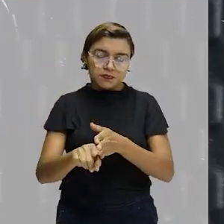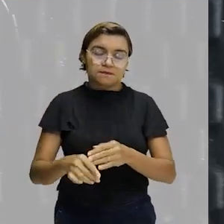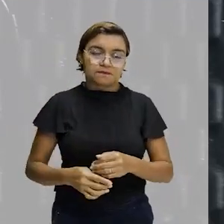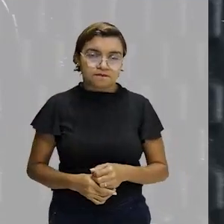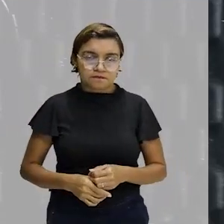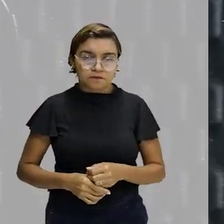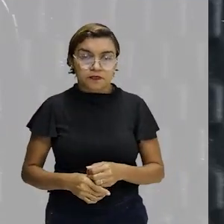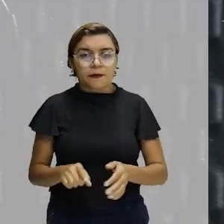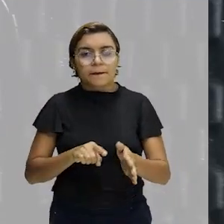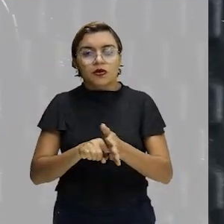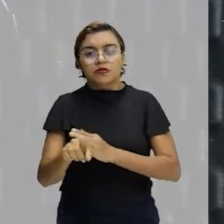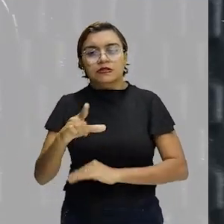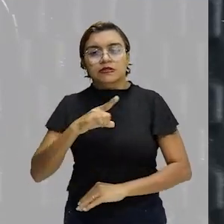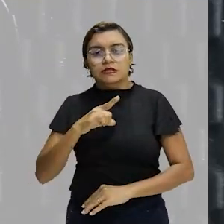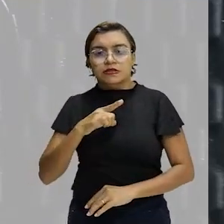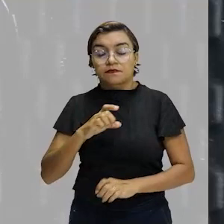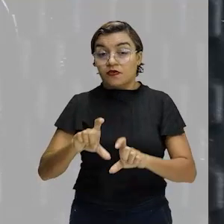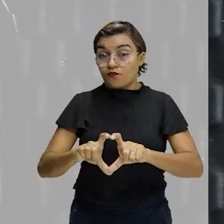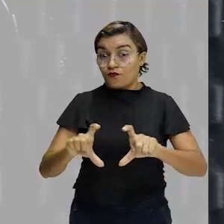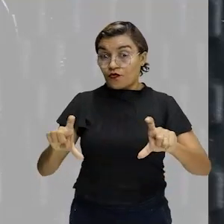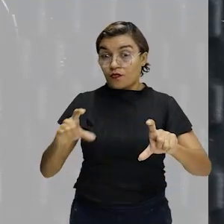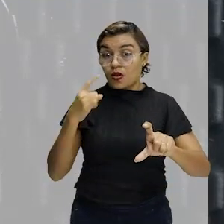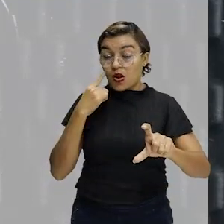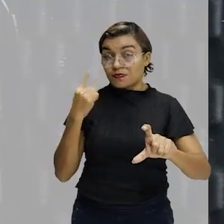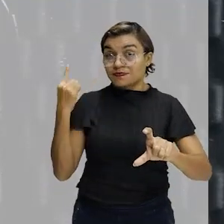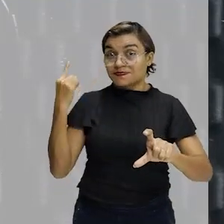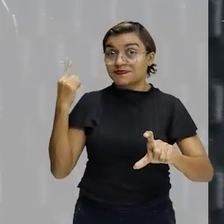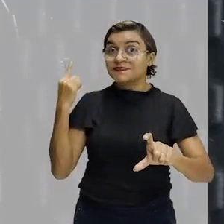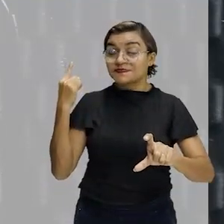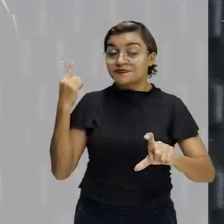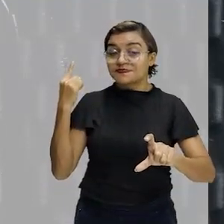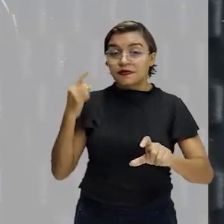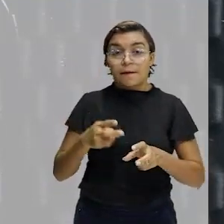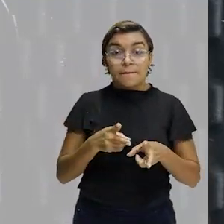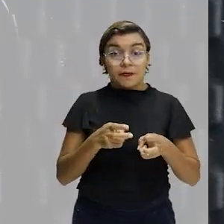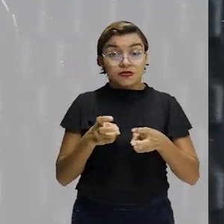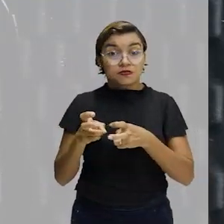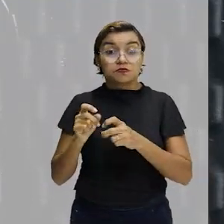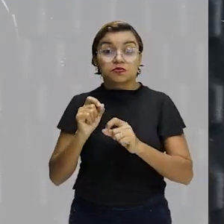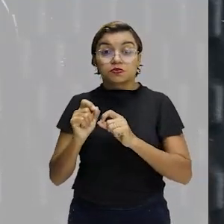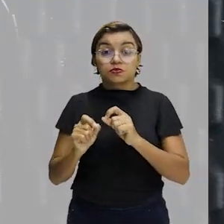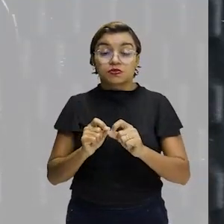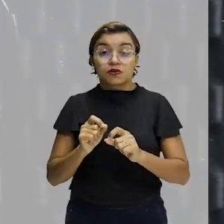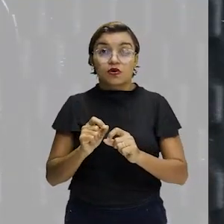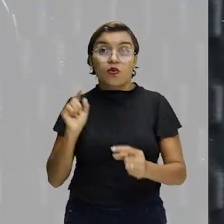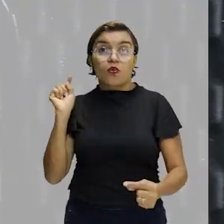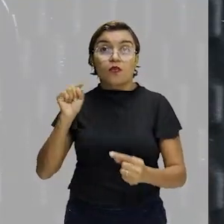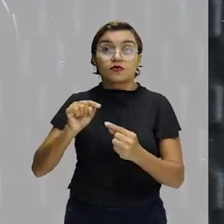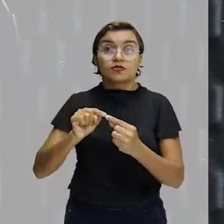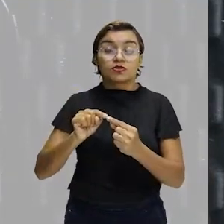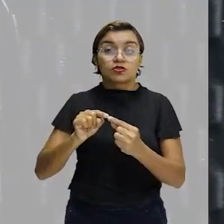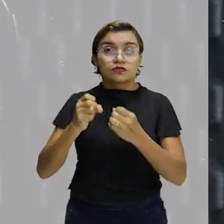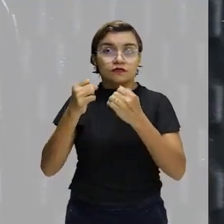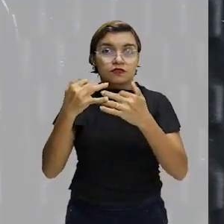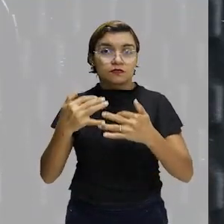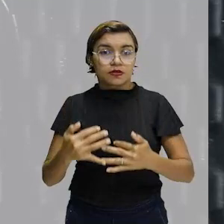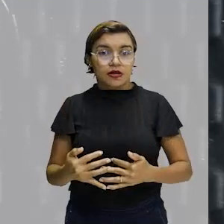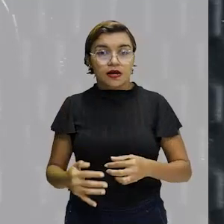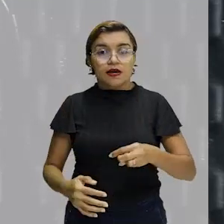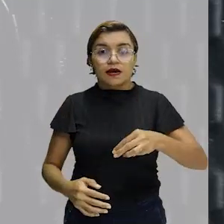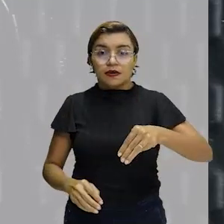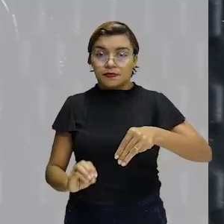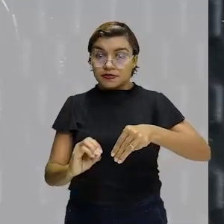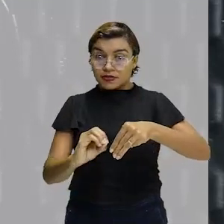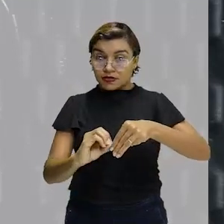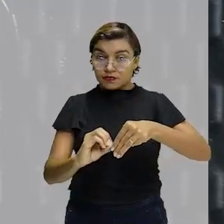da questão nós temos quem? A fórmula, que eu acabei de mencionar para você. Perceba que O nosso objetivo é dizer quem é esse M0,